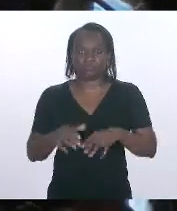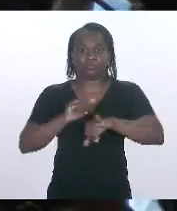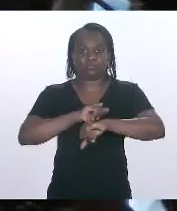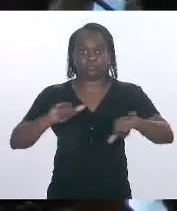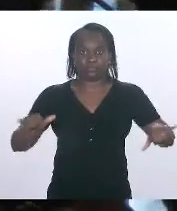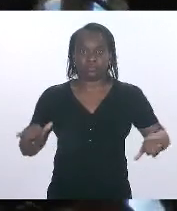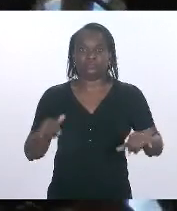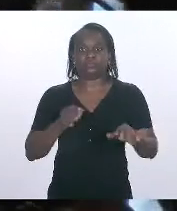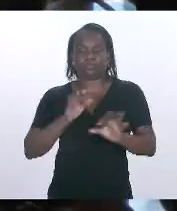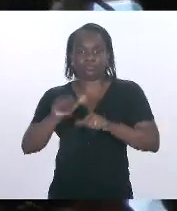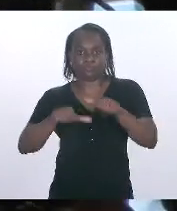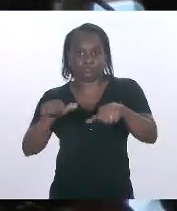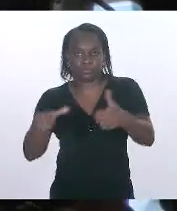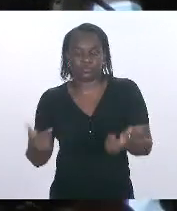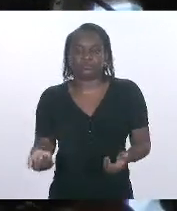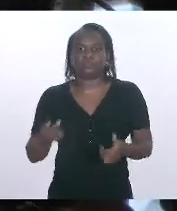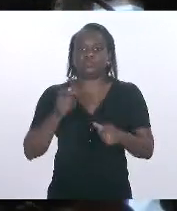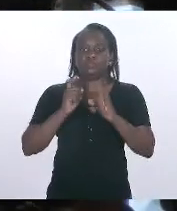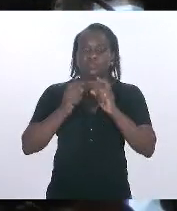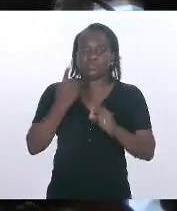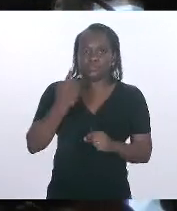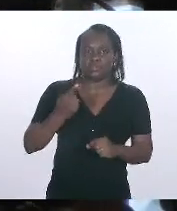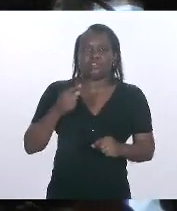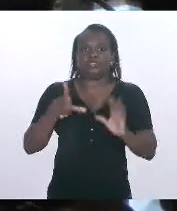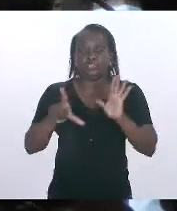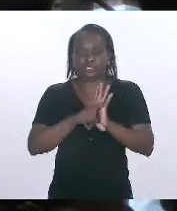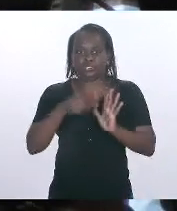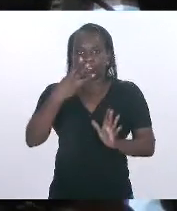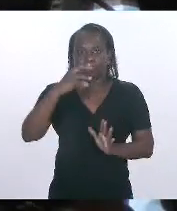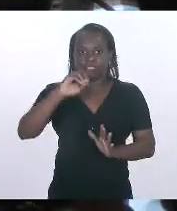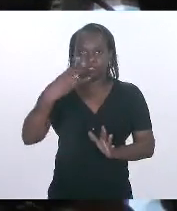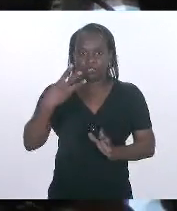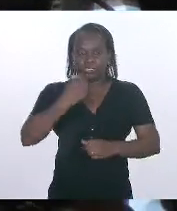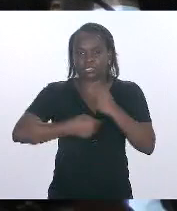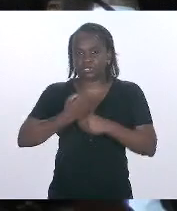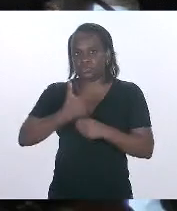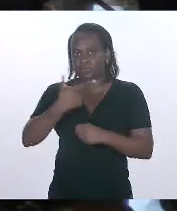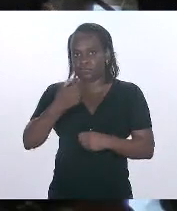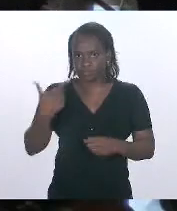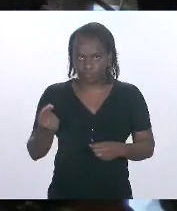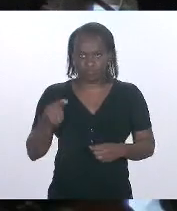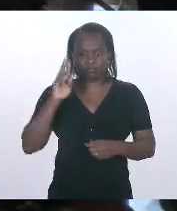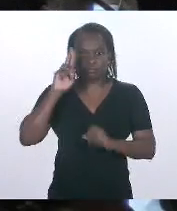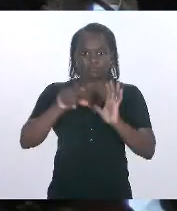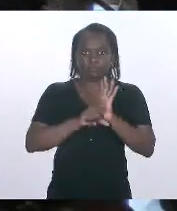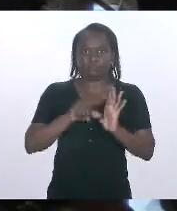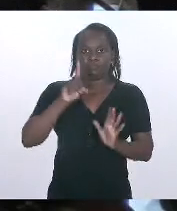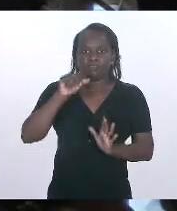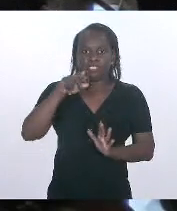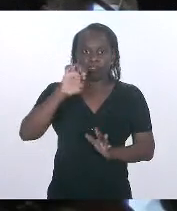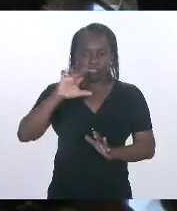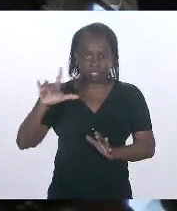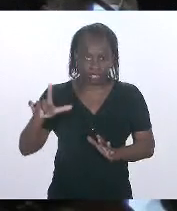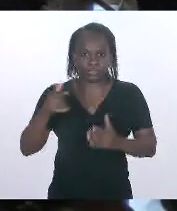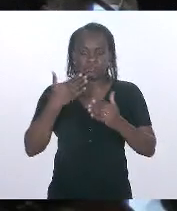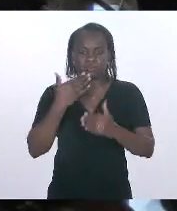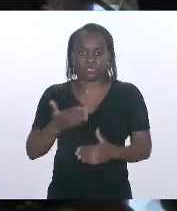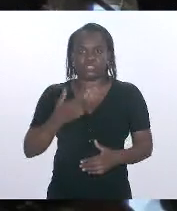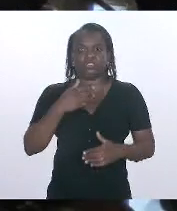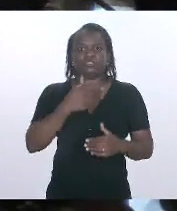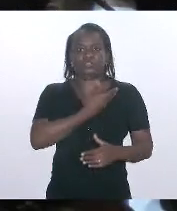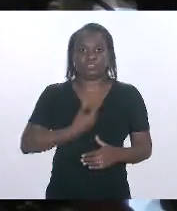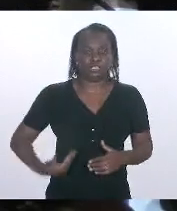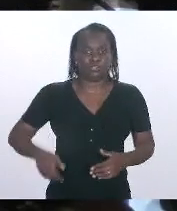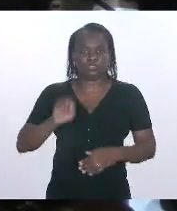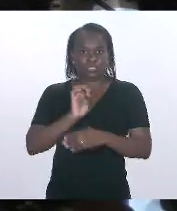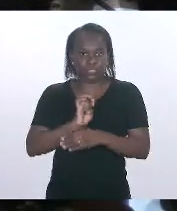Anuncio em tramitação ordinária, em discussão única, indicação legislativa 303 de 2020, de autoria do deputado Daniel Librelon, que solicita ao excelentíssimo senhor governador